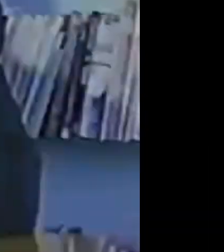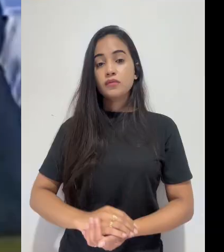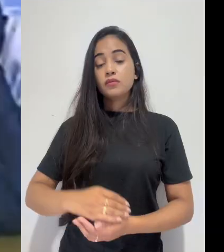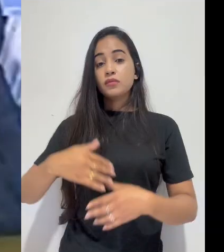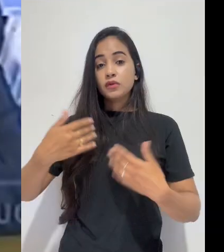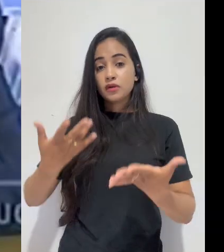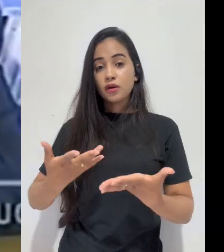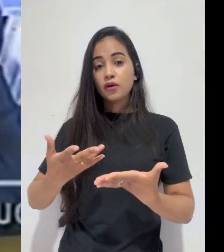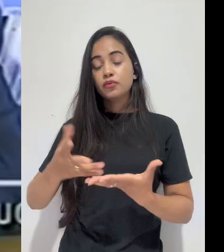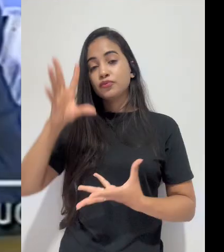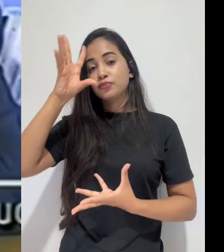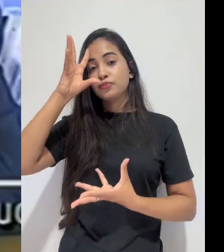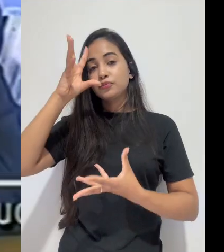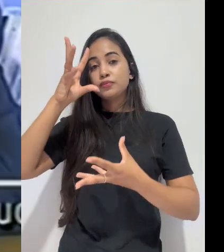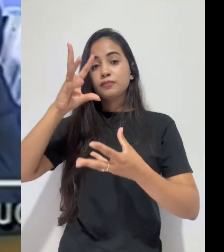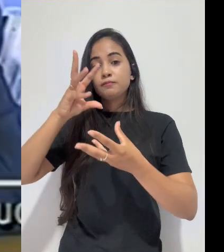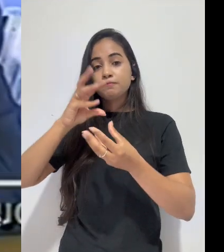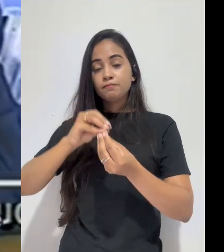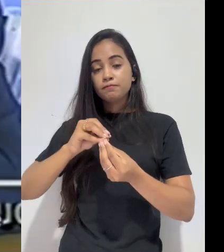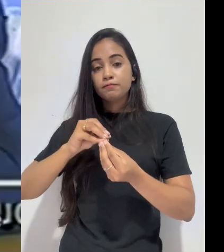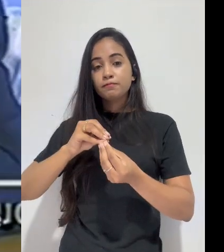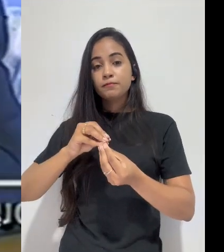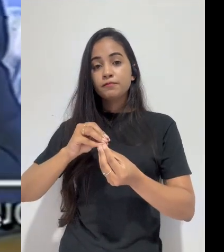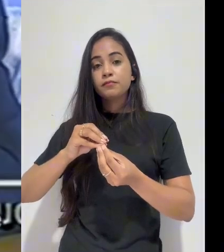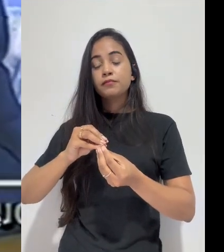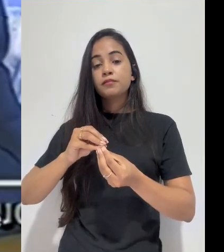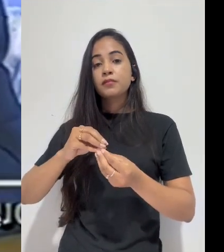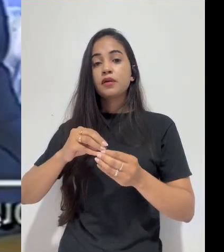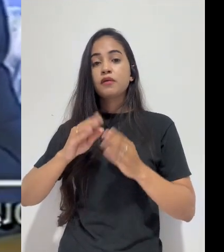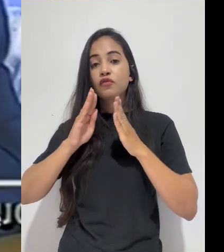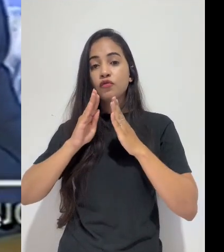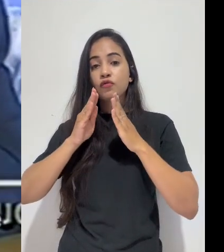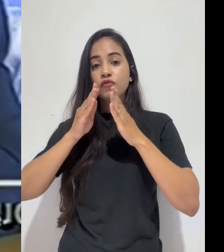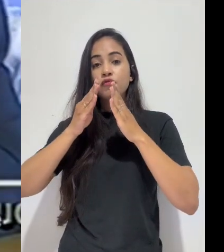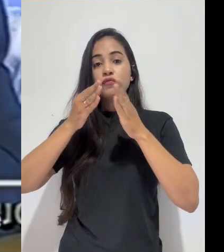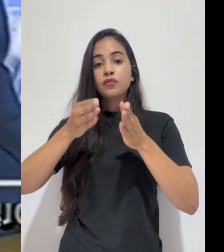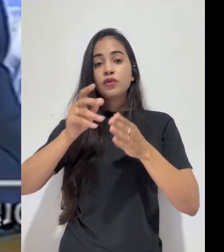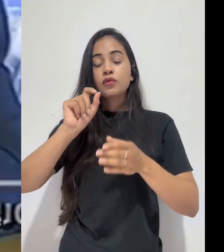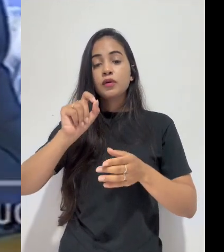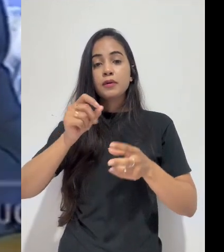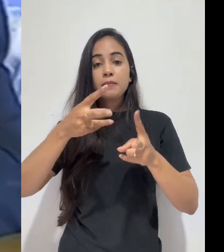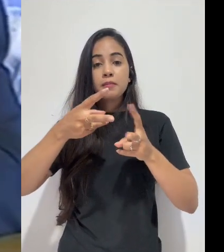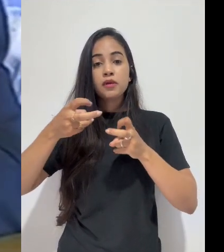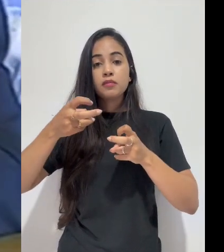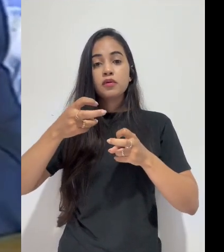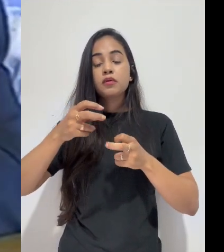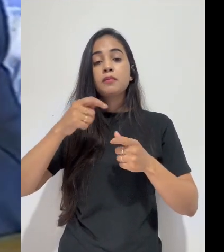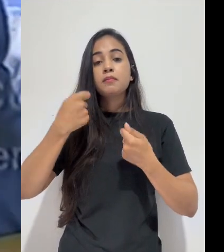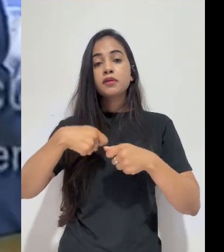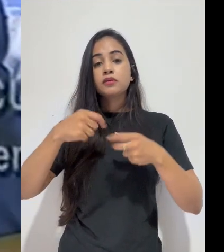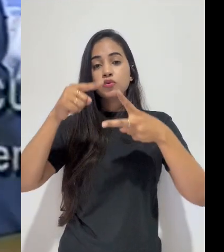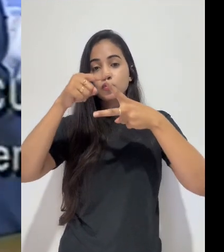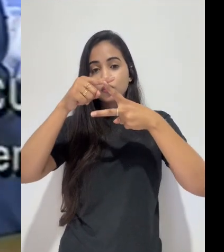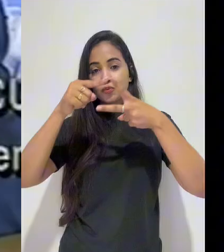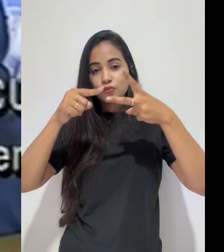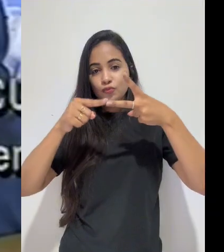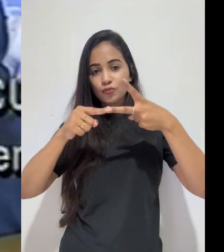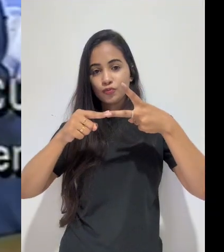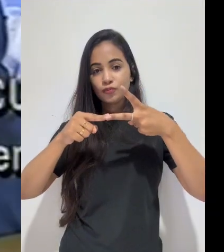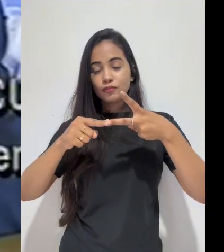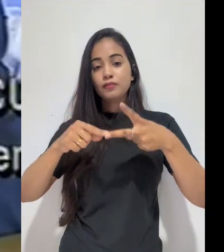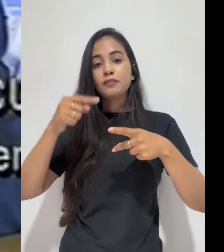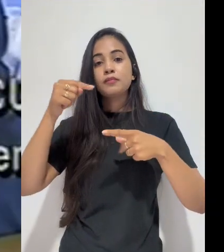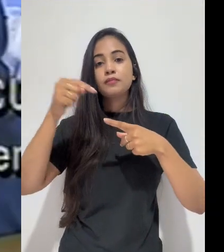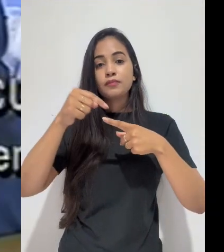Nós do CERT estamos convencidos de que para enfrentar a impunidade hoje que encobre a discriminação racial é preciso duas coisas.